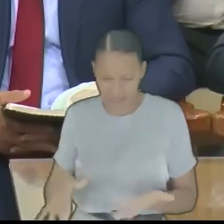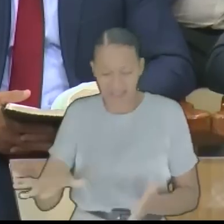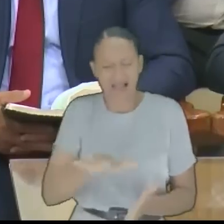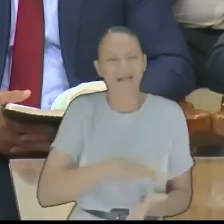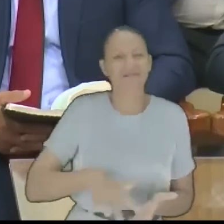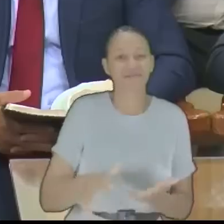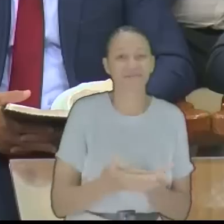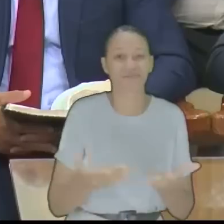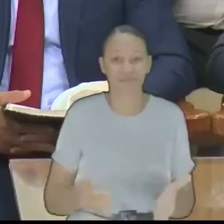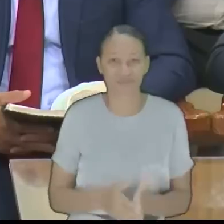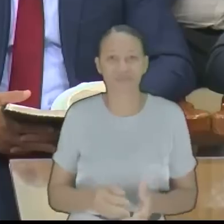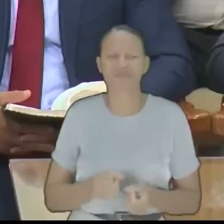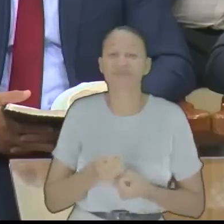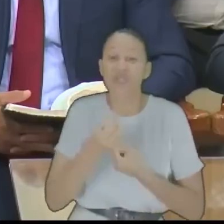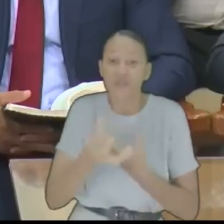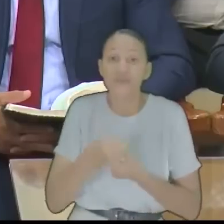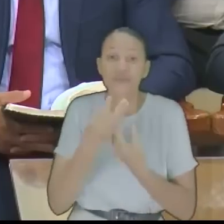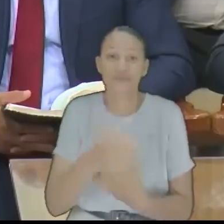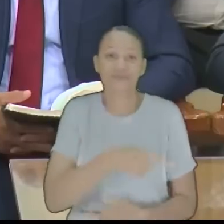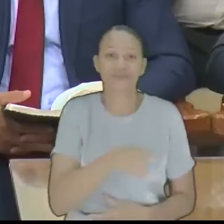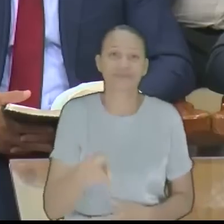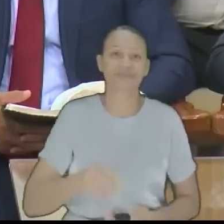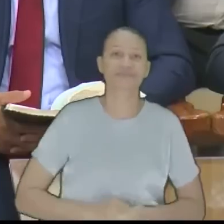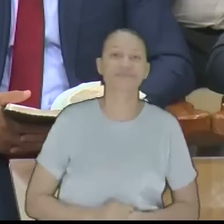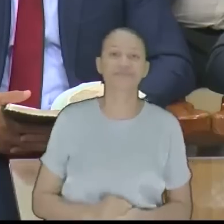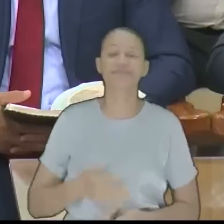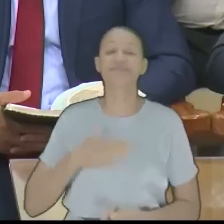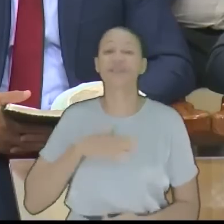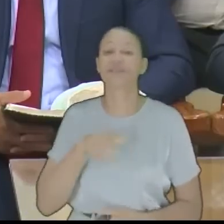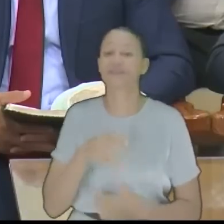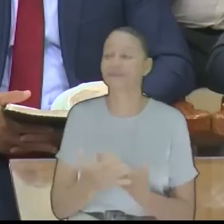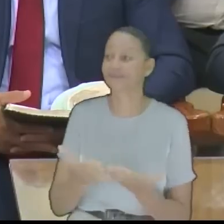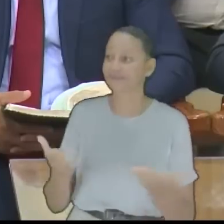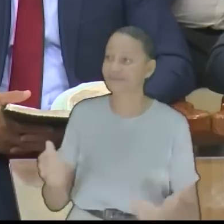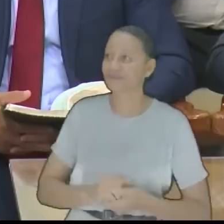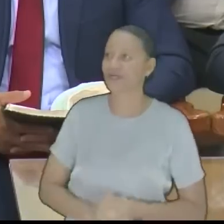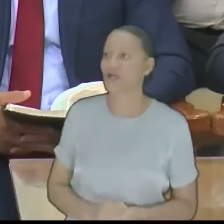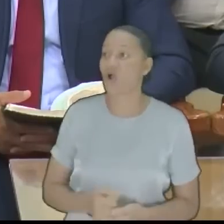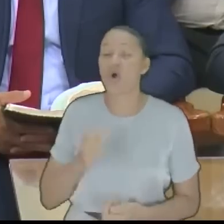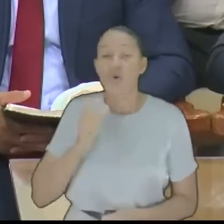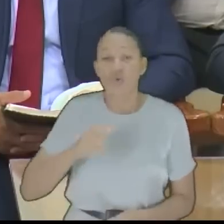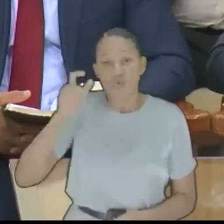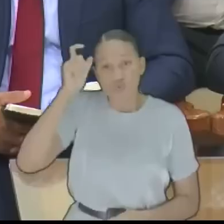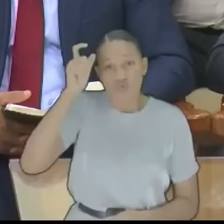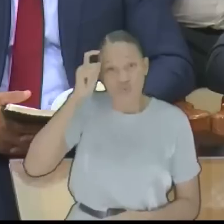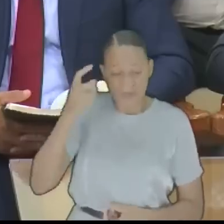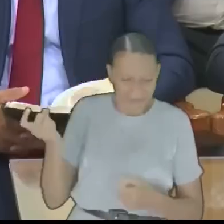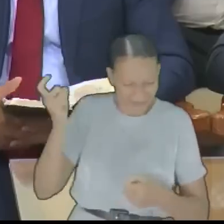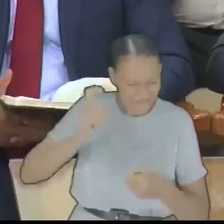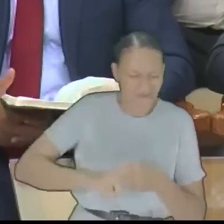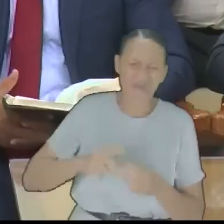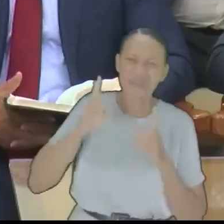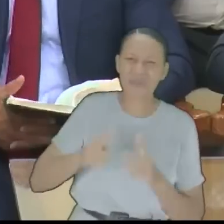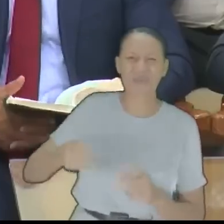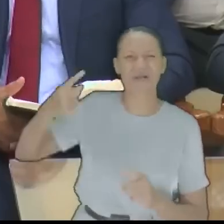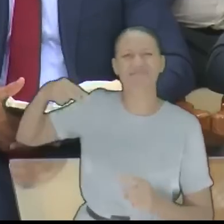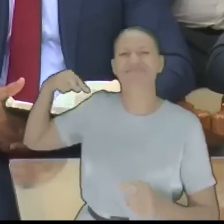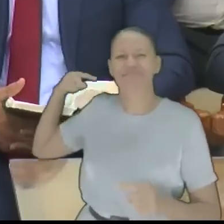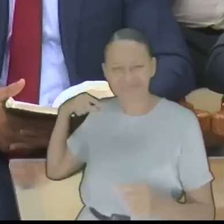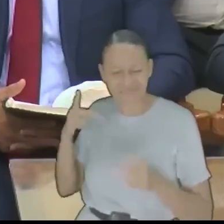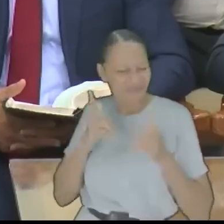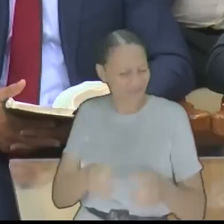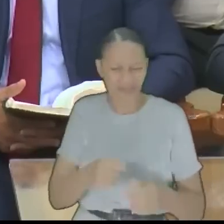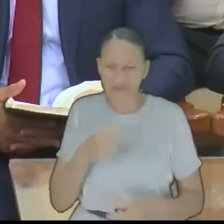terra. Deixa eu contar para vocês, meus irmãos, o diabo quer voltar à barbárie. O diabo